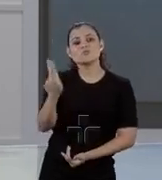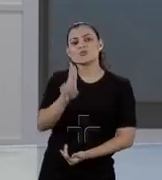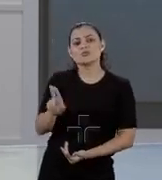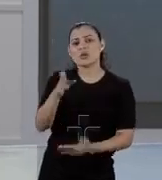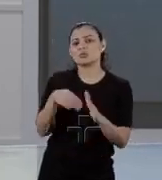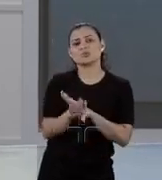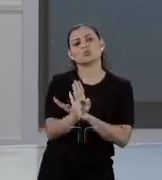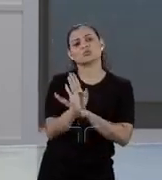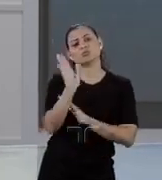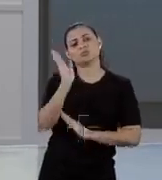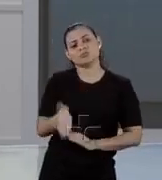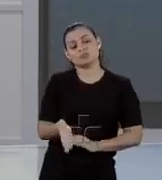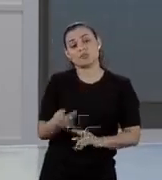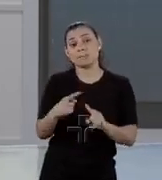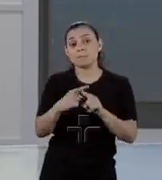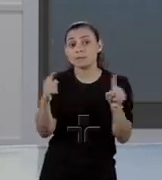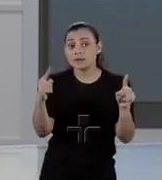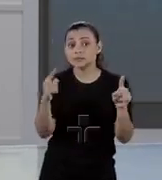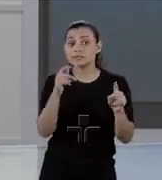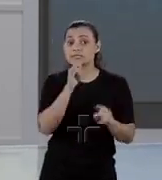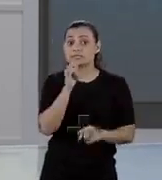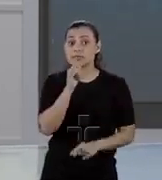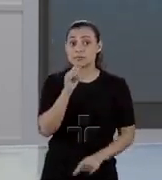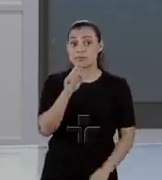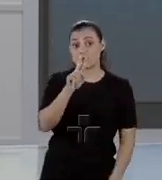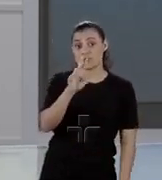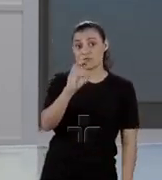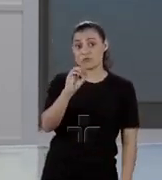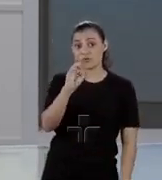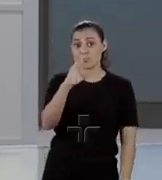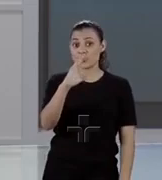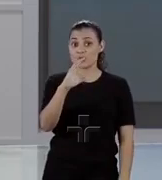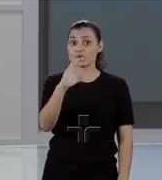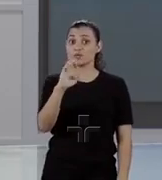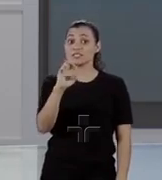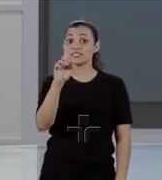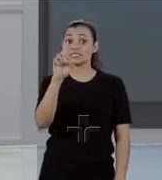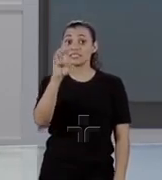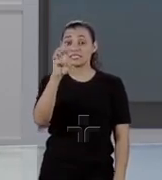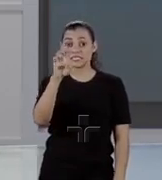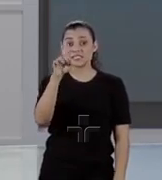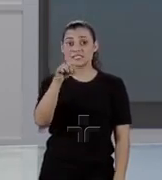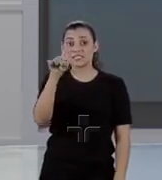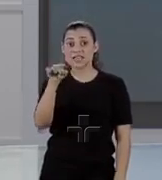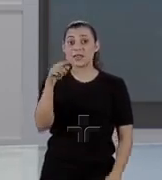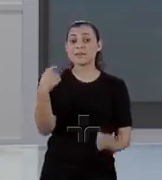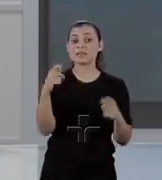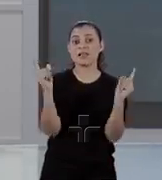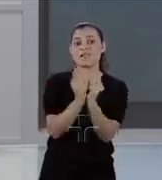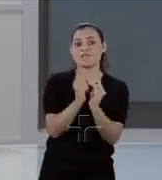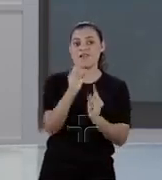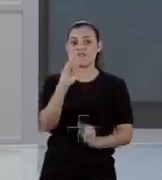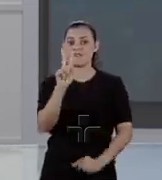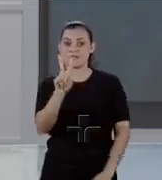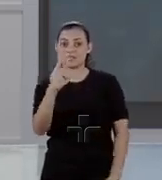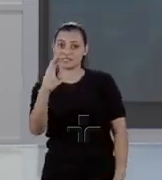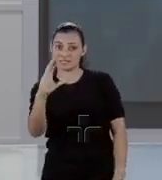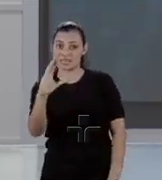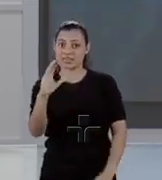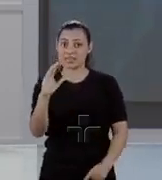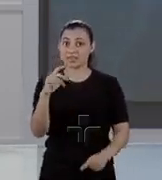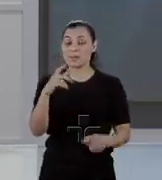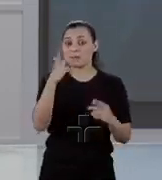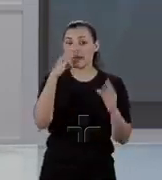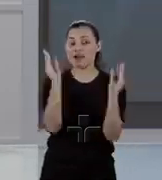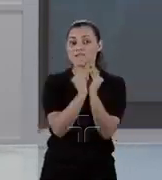gente, GNT. Você vai escrever você, VC. Você vai escrever também TB, né? E isso vai criando um entendimento.